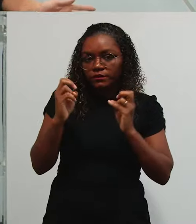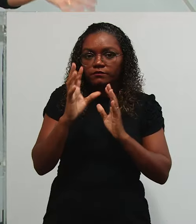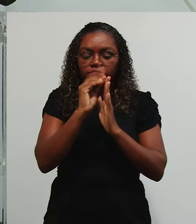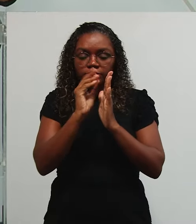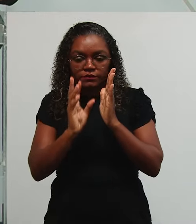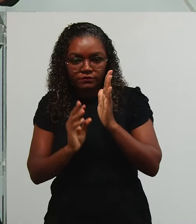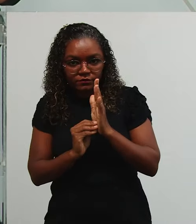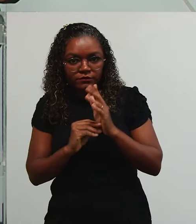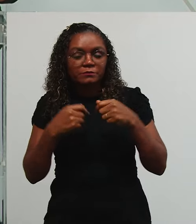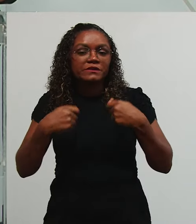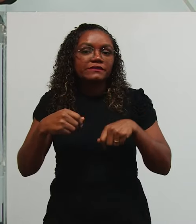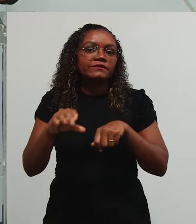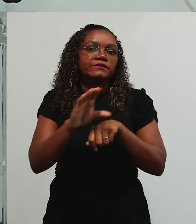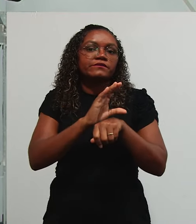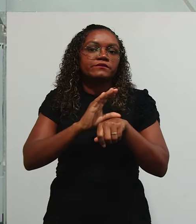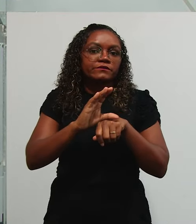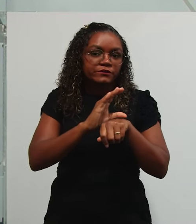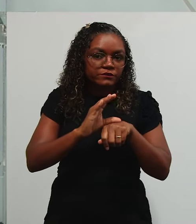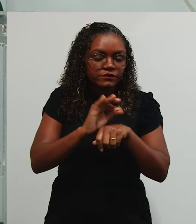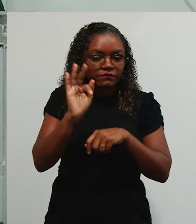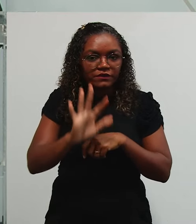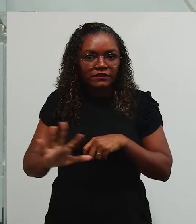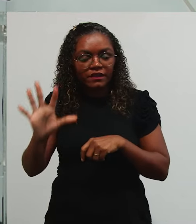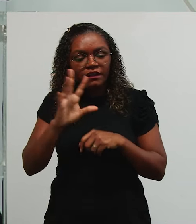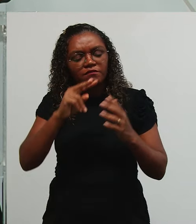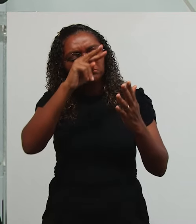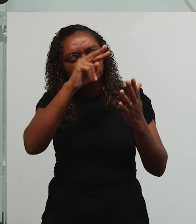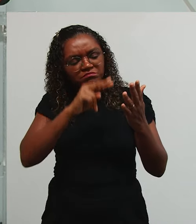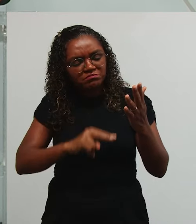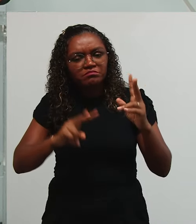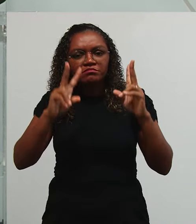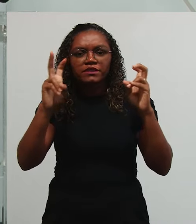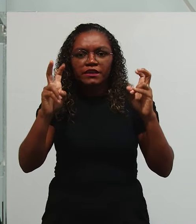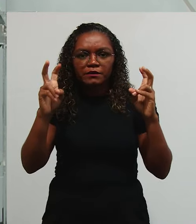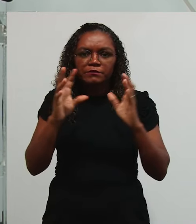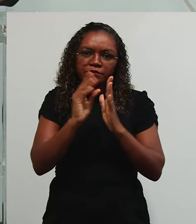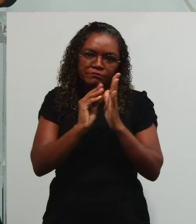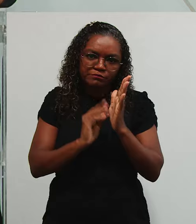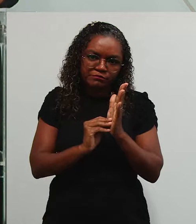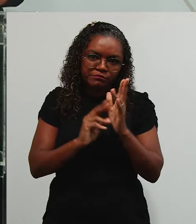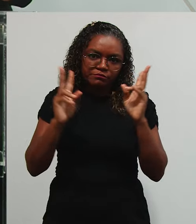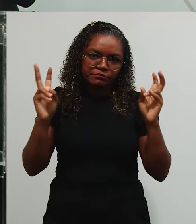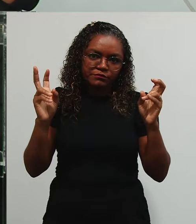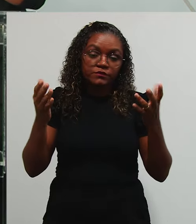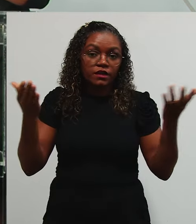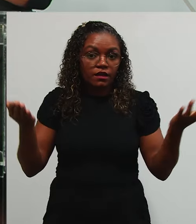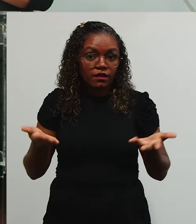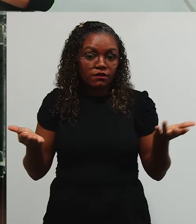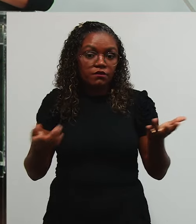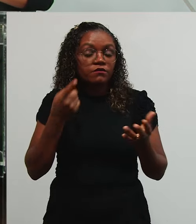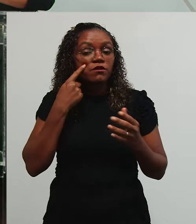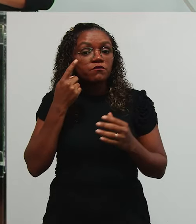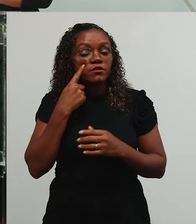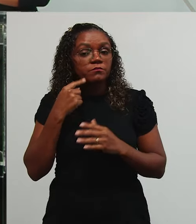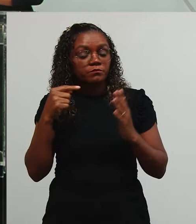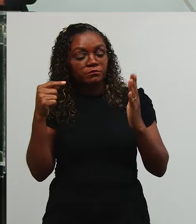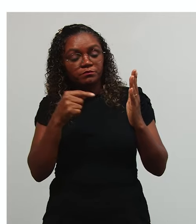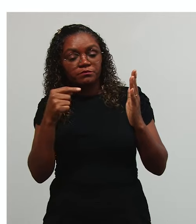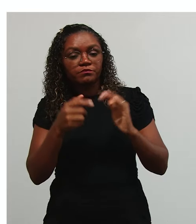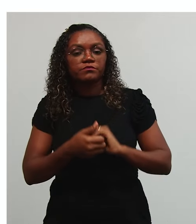gente tem que ir lá na Constituição Federal para ver o que que ela está dizendo sobre aquele assunto então bora lá ver o que que ela tá dizendo